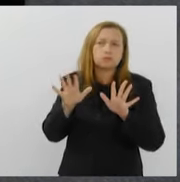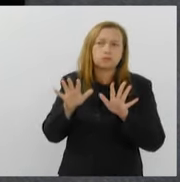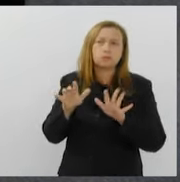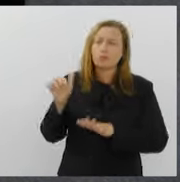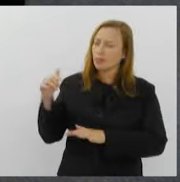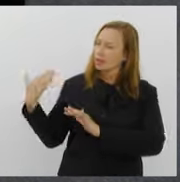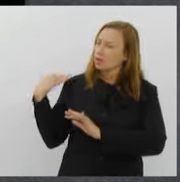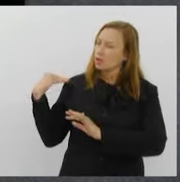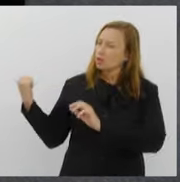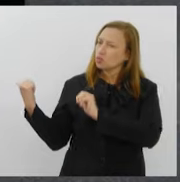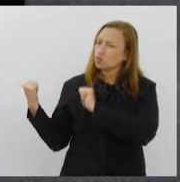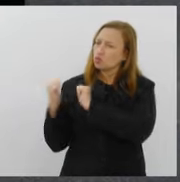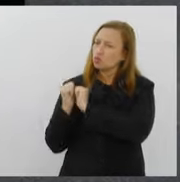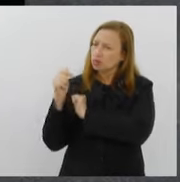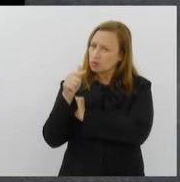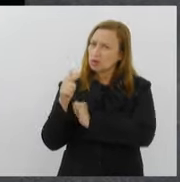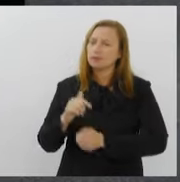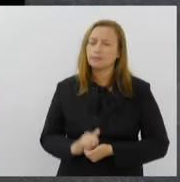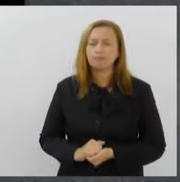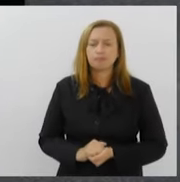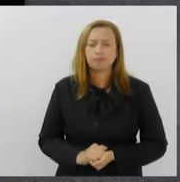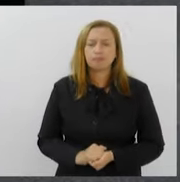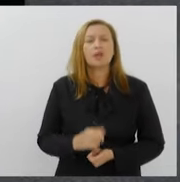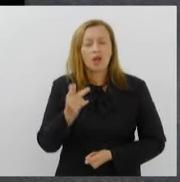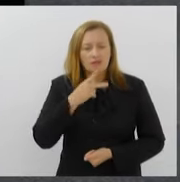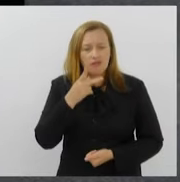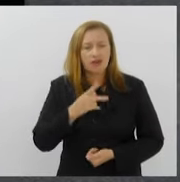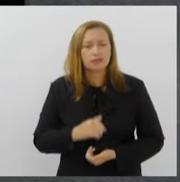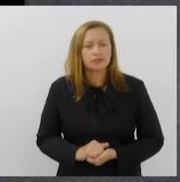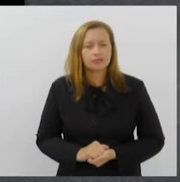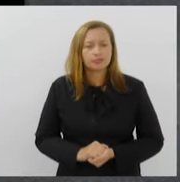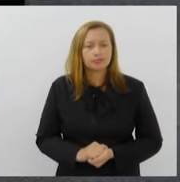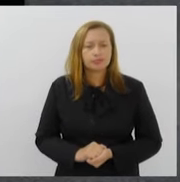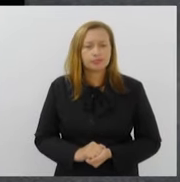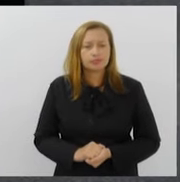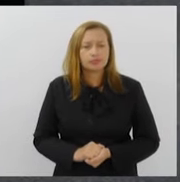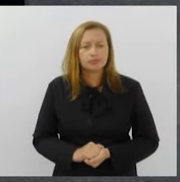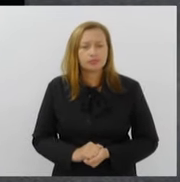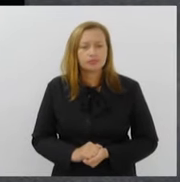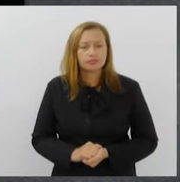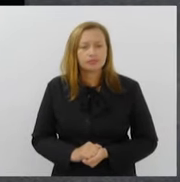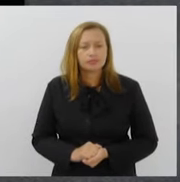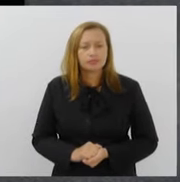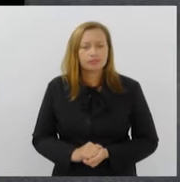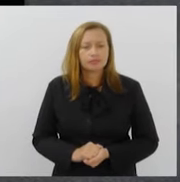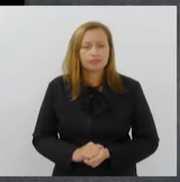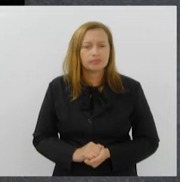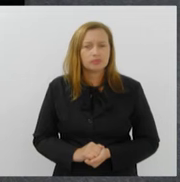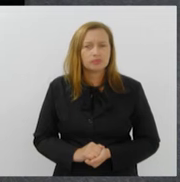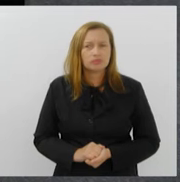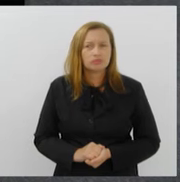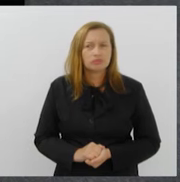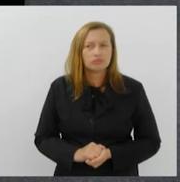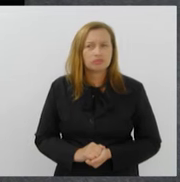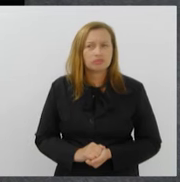seu lado, a sua fala. E eu